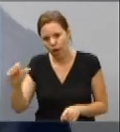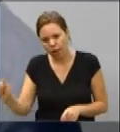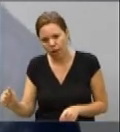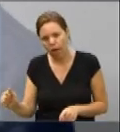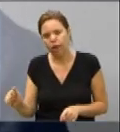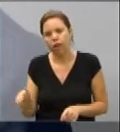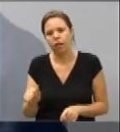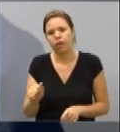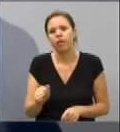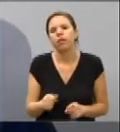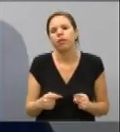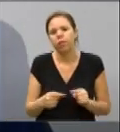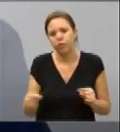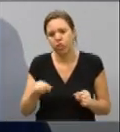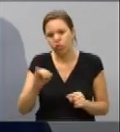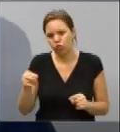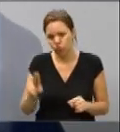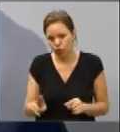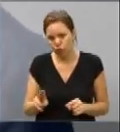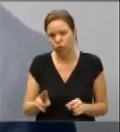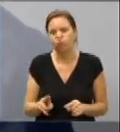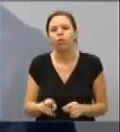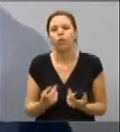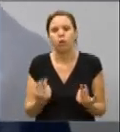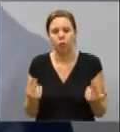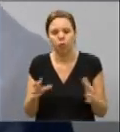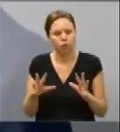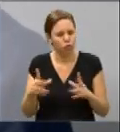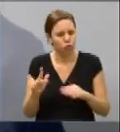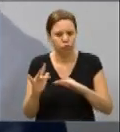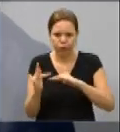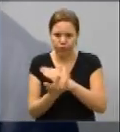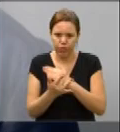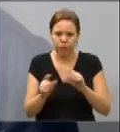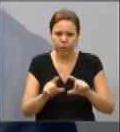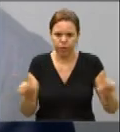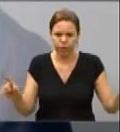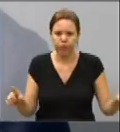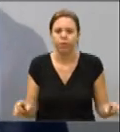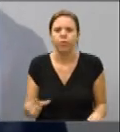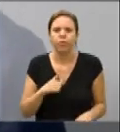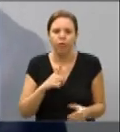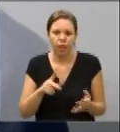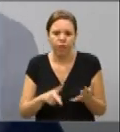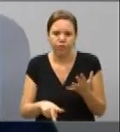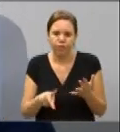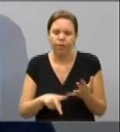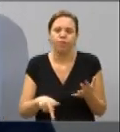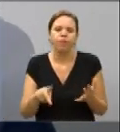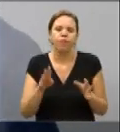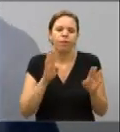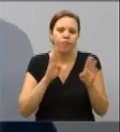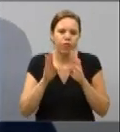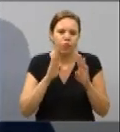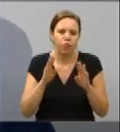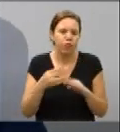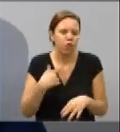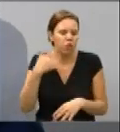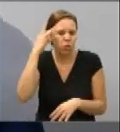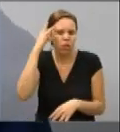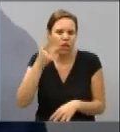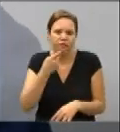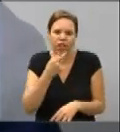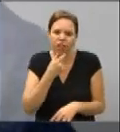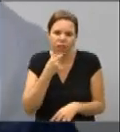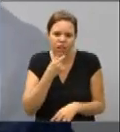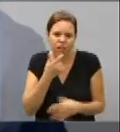Loyola_Ju, no Twitter também, Loyola_Ju. No Facebook eu tenho uma página, mas como eu não sei falar muito inglês,